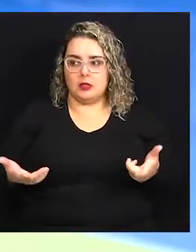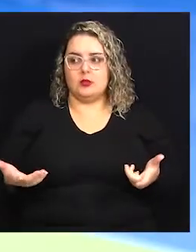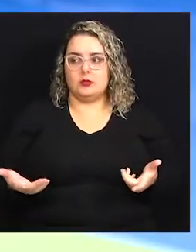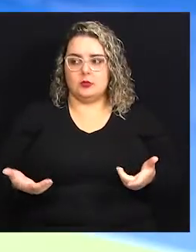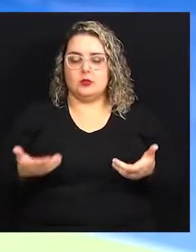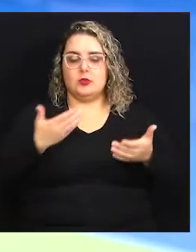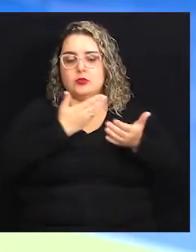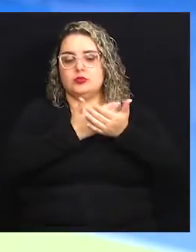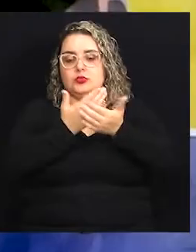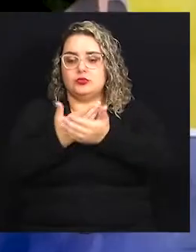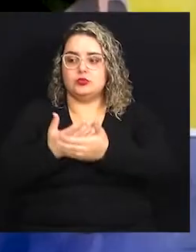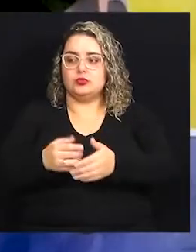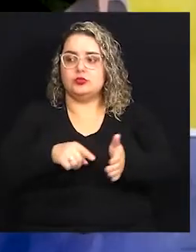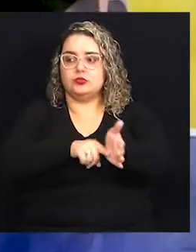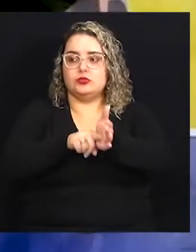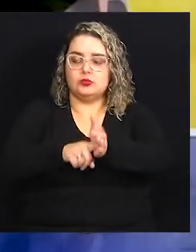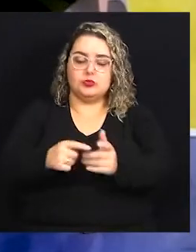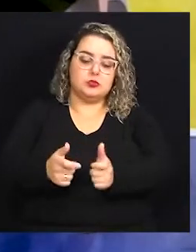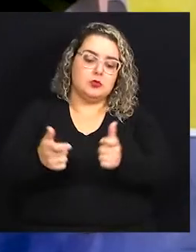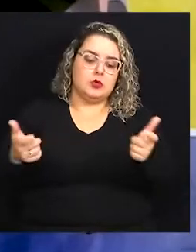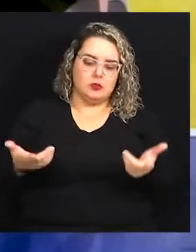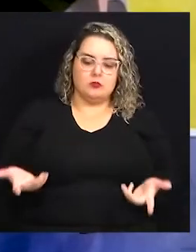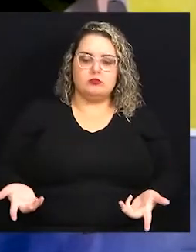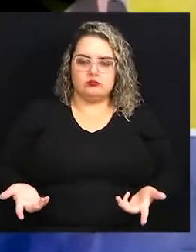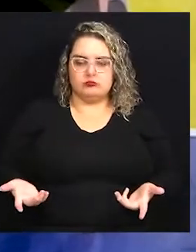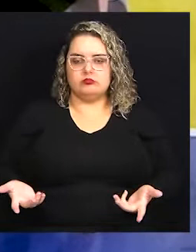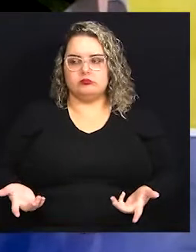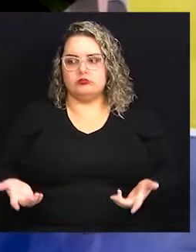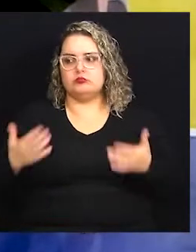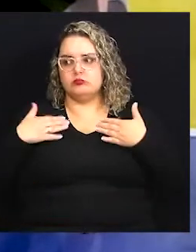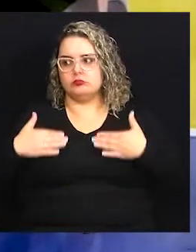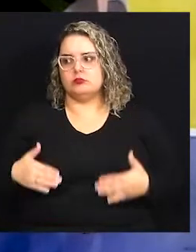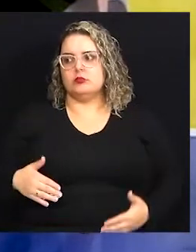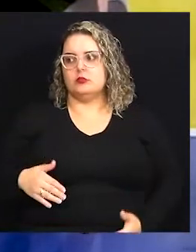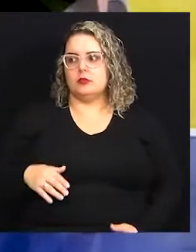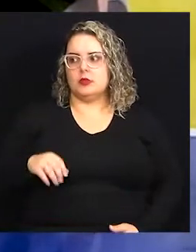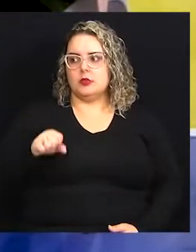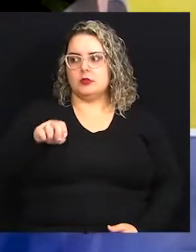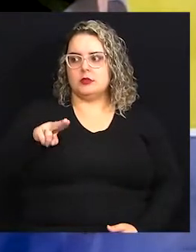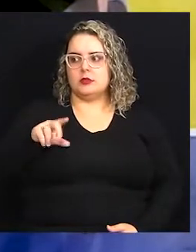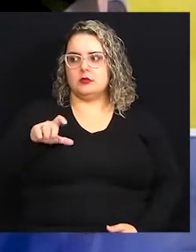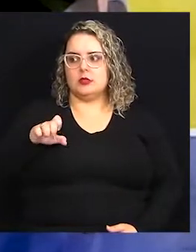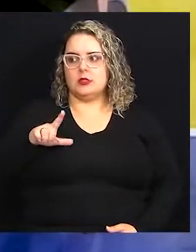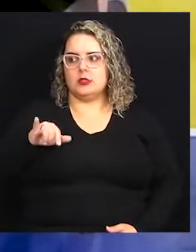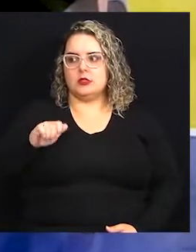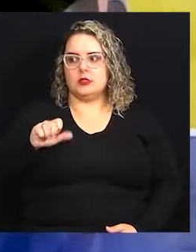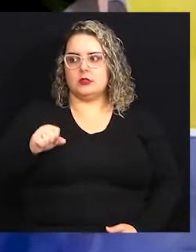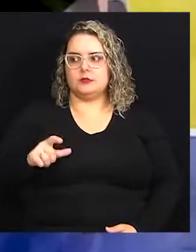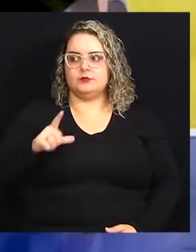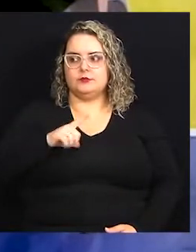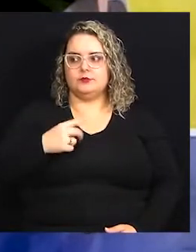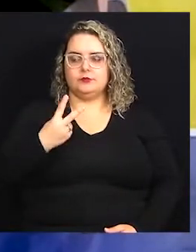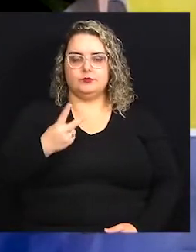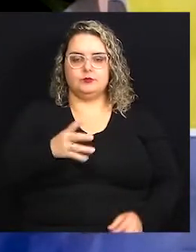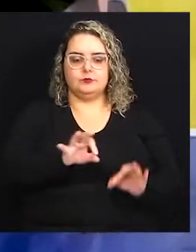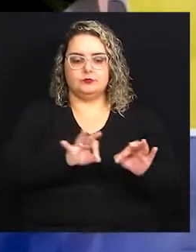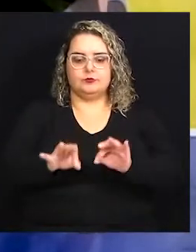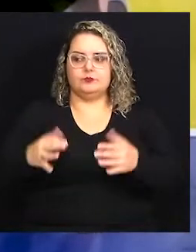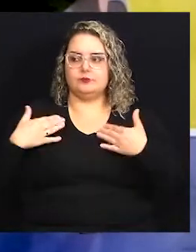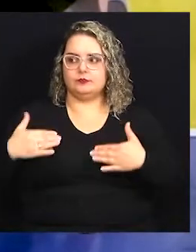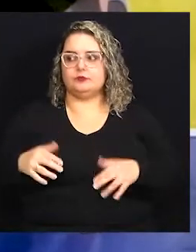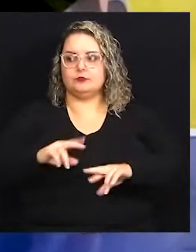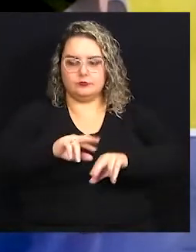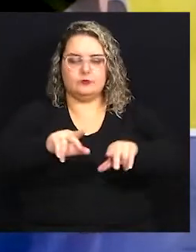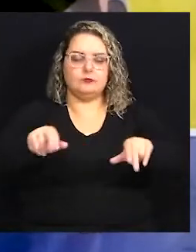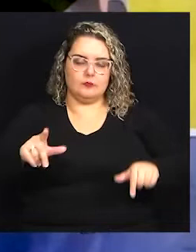estudo físico maior ainda. Então, ali nos ajudou muito, que é os Elias na época, né? Nós tivemos 2 grandes preparadores físicos, temos